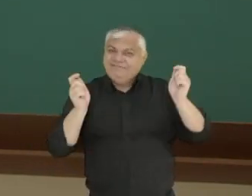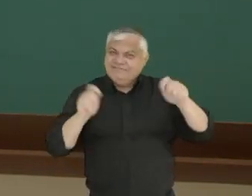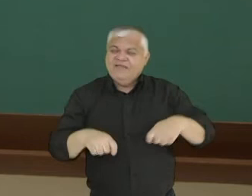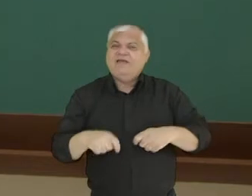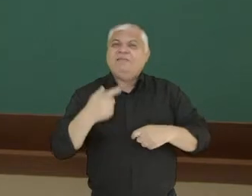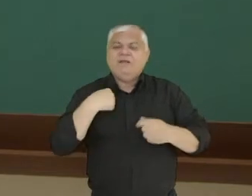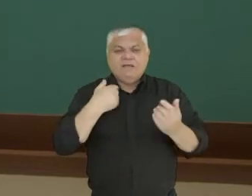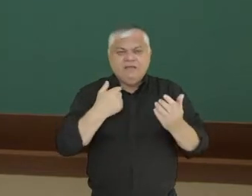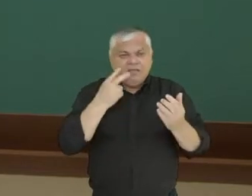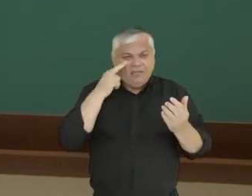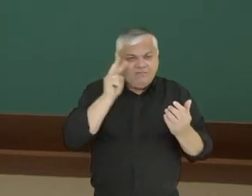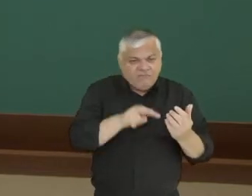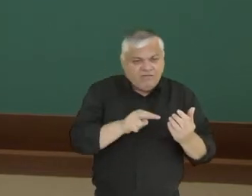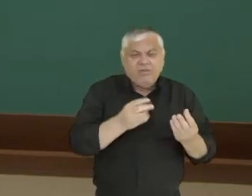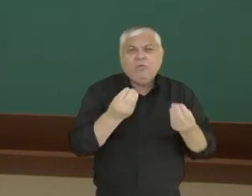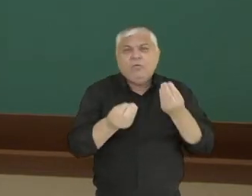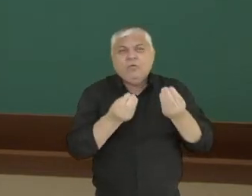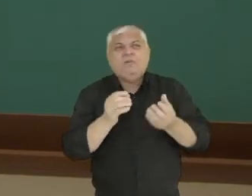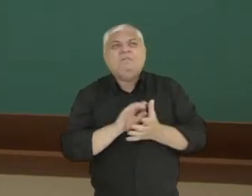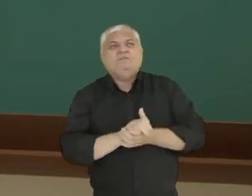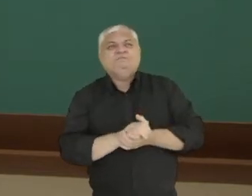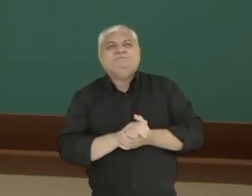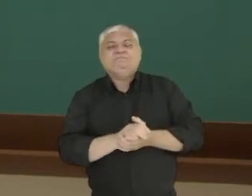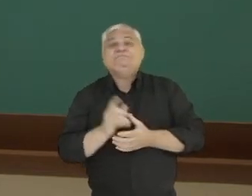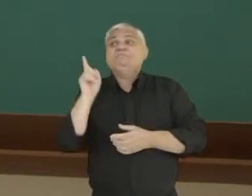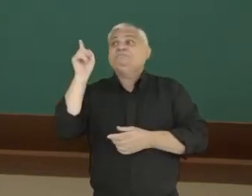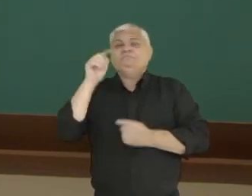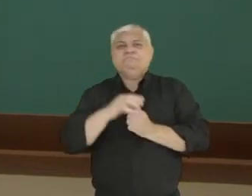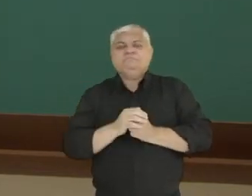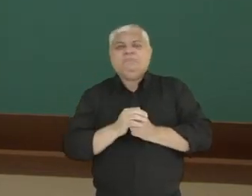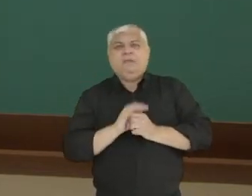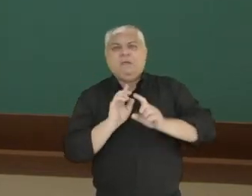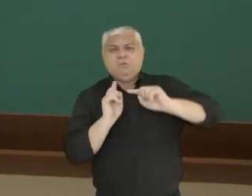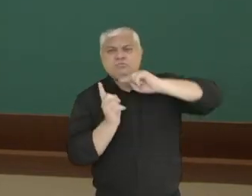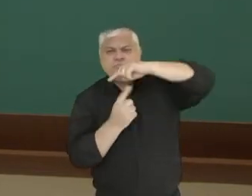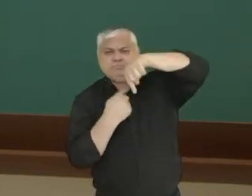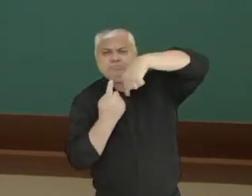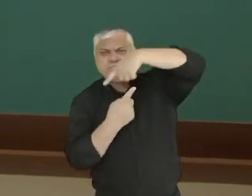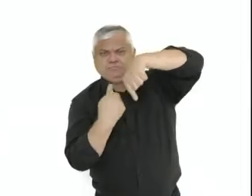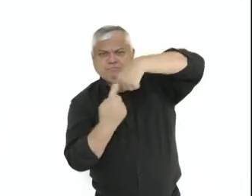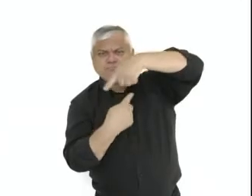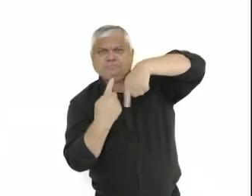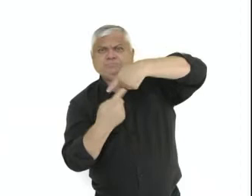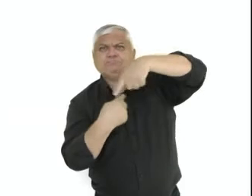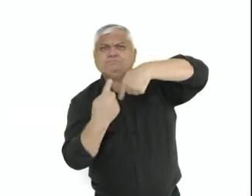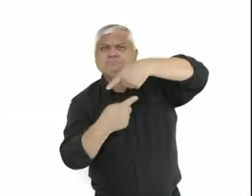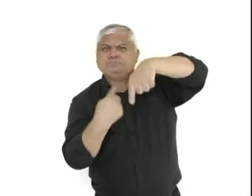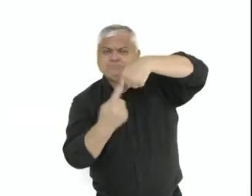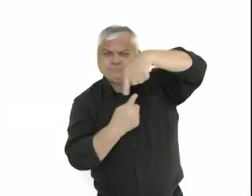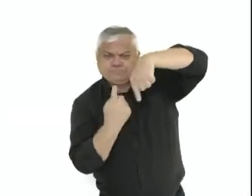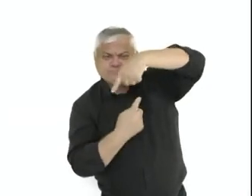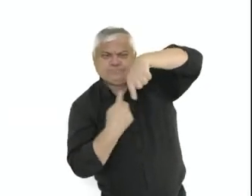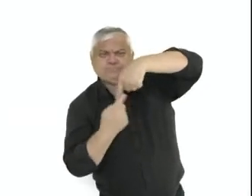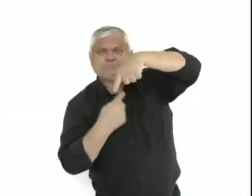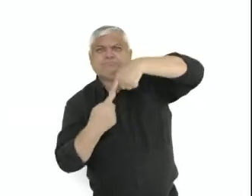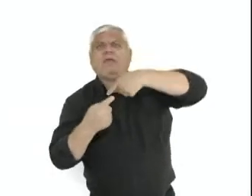essa interpretação. O mesmo vale aqui para a imagem do furacão Irma, que está se aproximando ali do cinturão de ilhas à direita